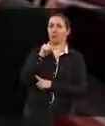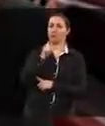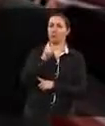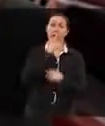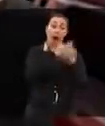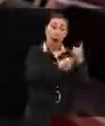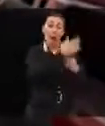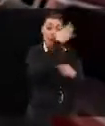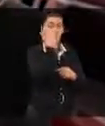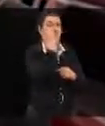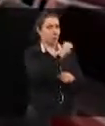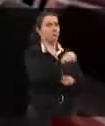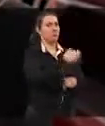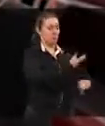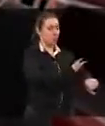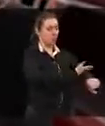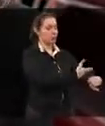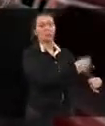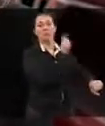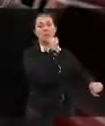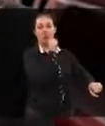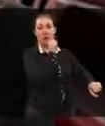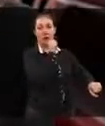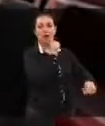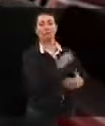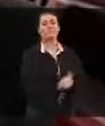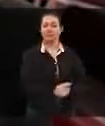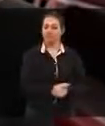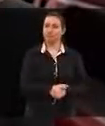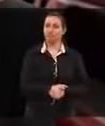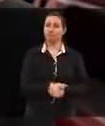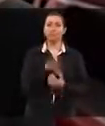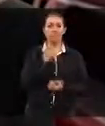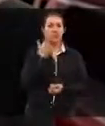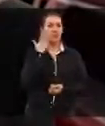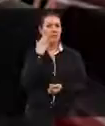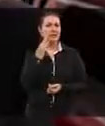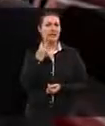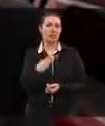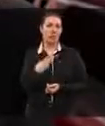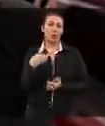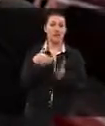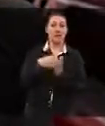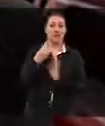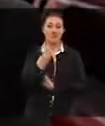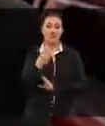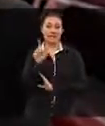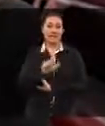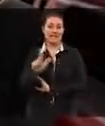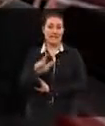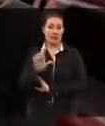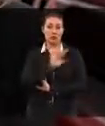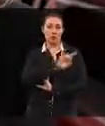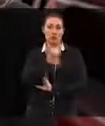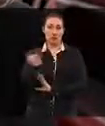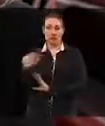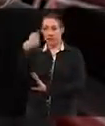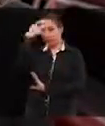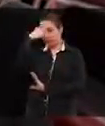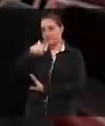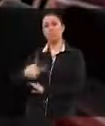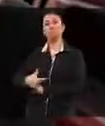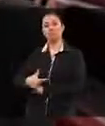graças a Deus, têm esse hábito maravilhoso de beber água, tá? A gente sabe mais ou menos em torno de 2 a 3 litros por pessoa,